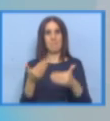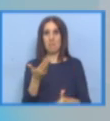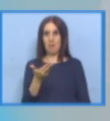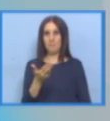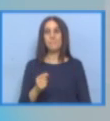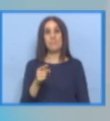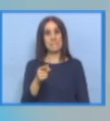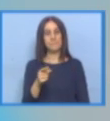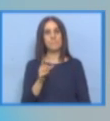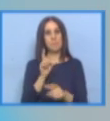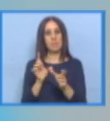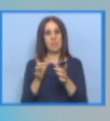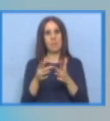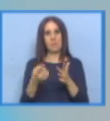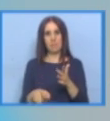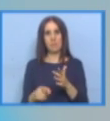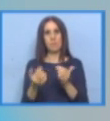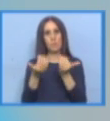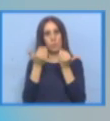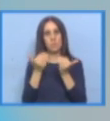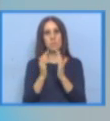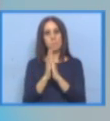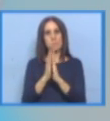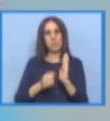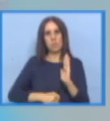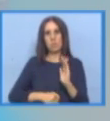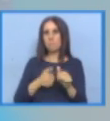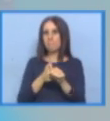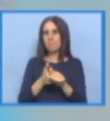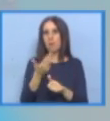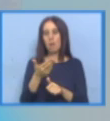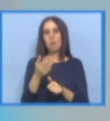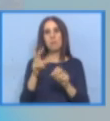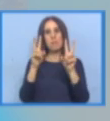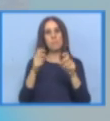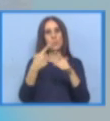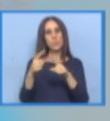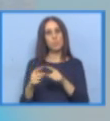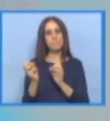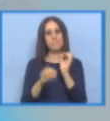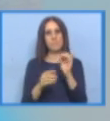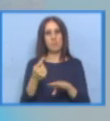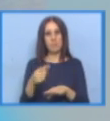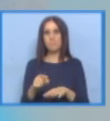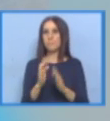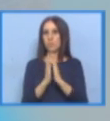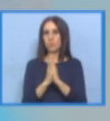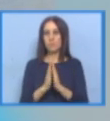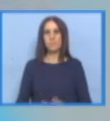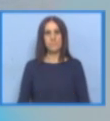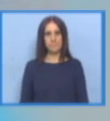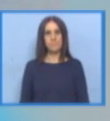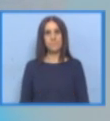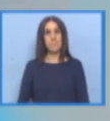Agência.eclésia.pt é este o portal de notícias da Igreja Católica, onde pode acompanhar estes e outros temas da atualidade religiosa.